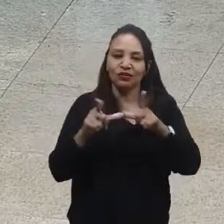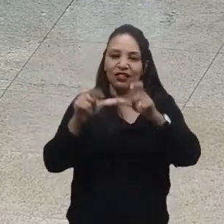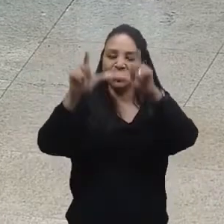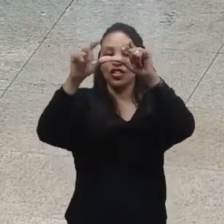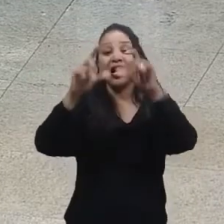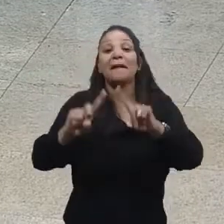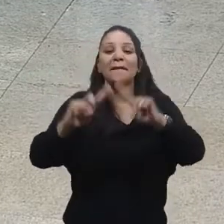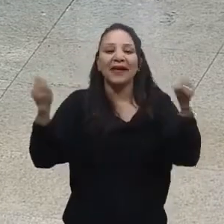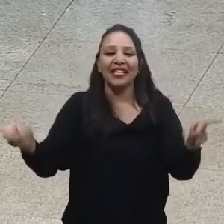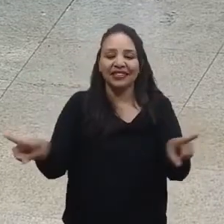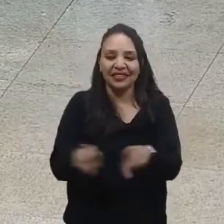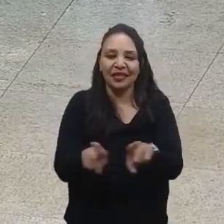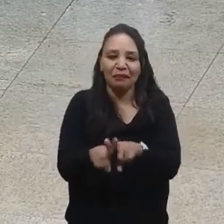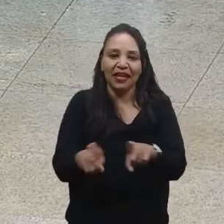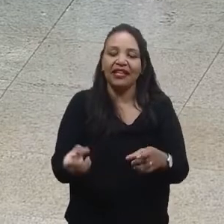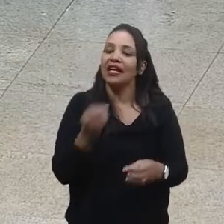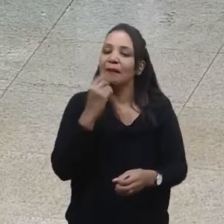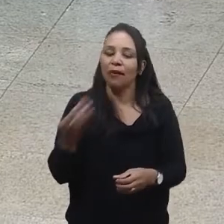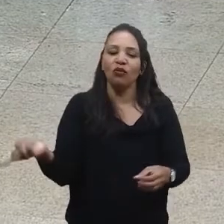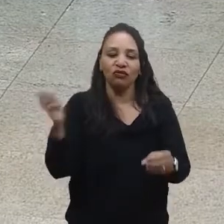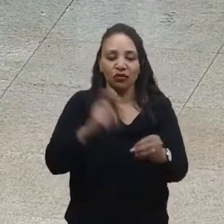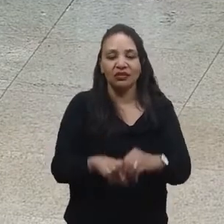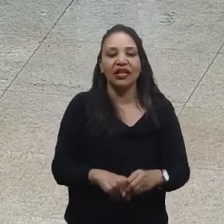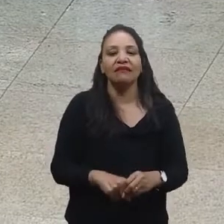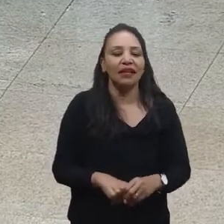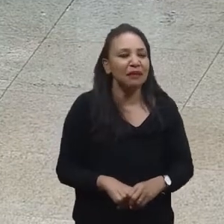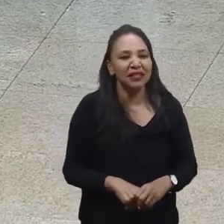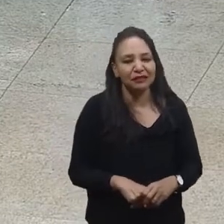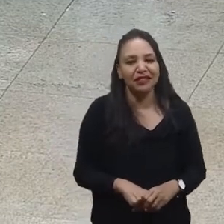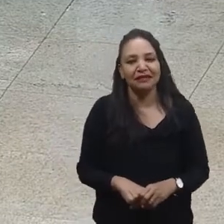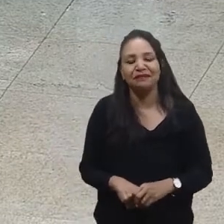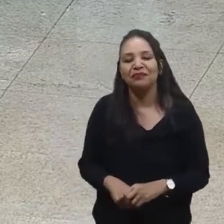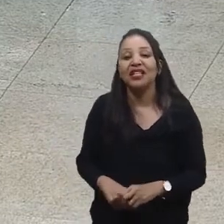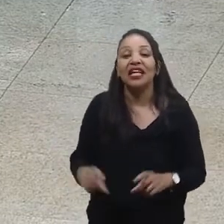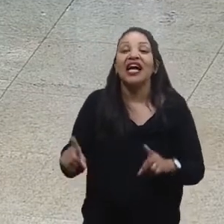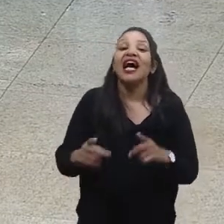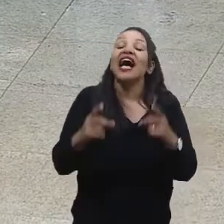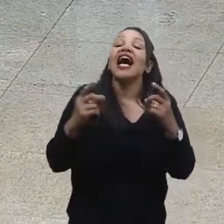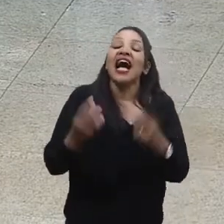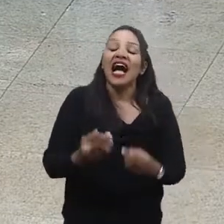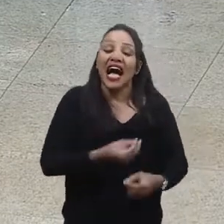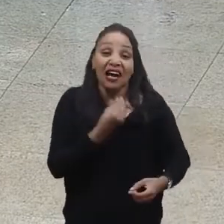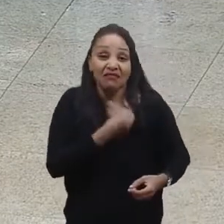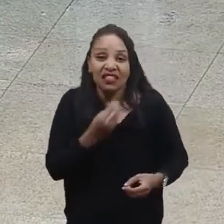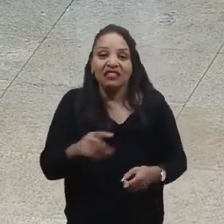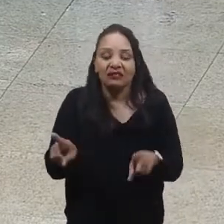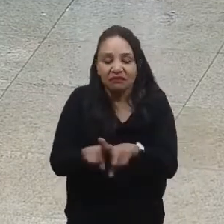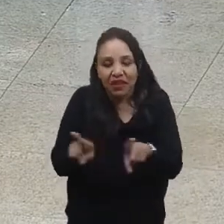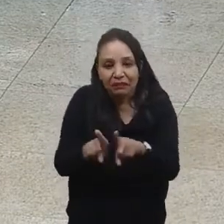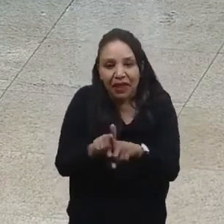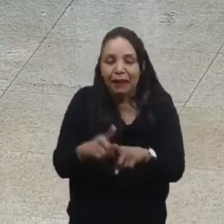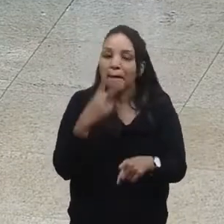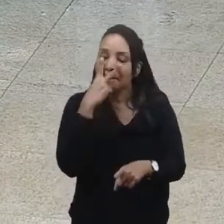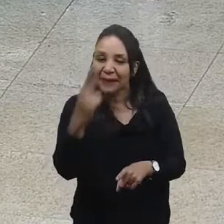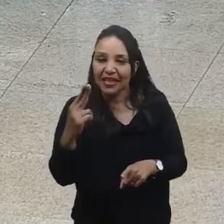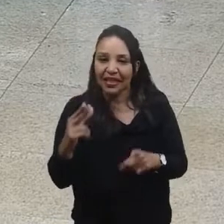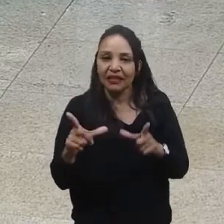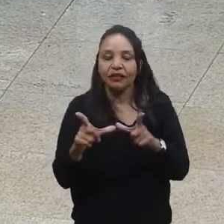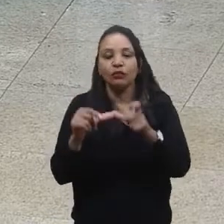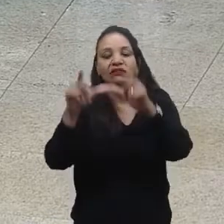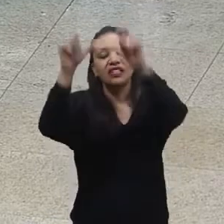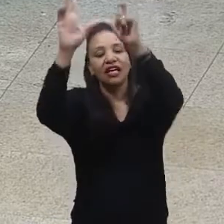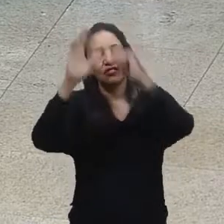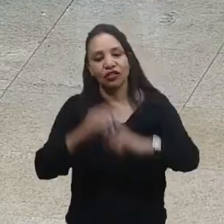também mas a vida é assim como uma viagem é o fim dessa